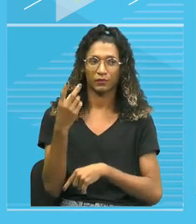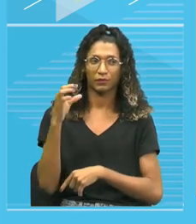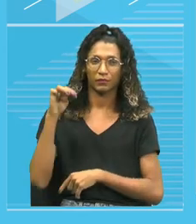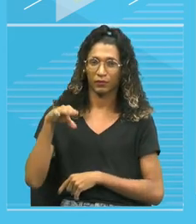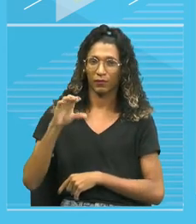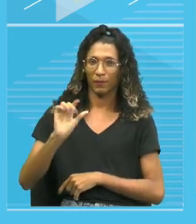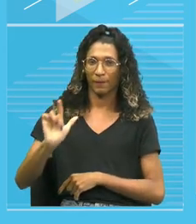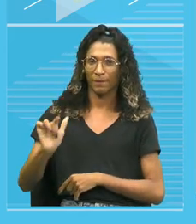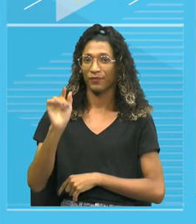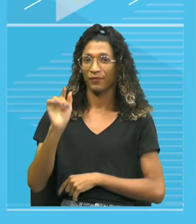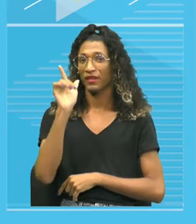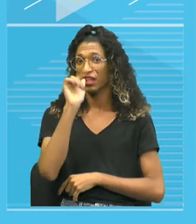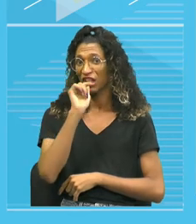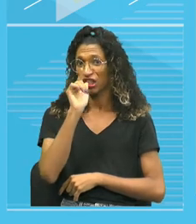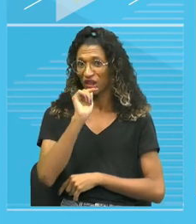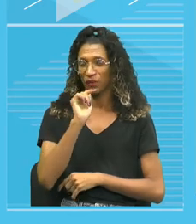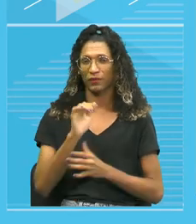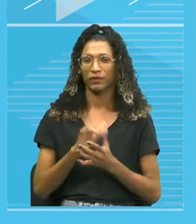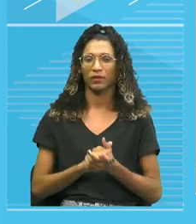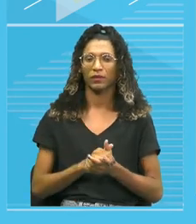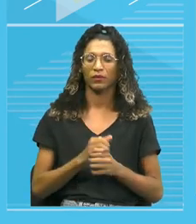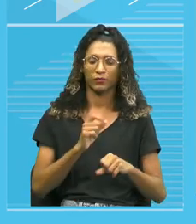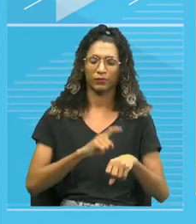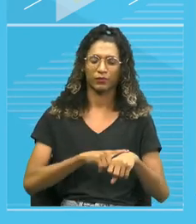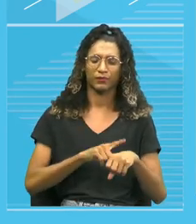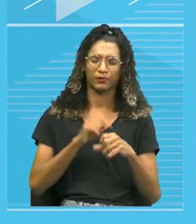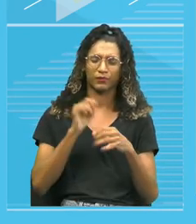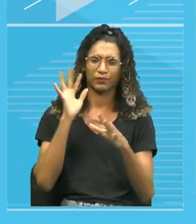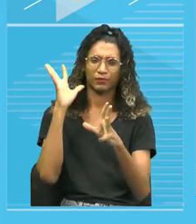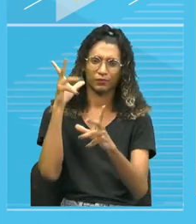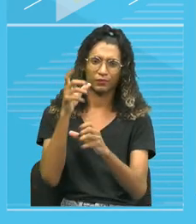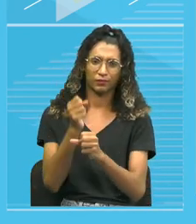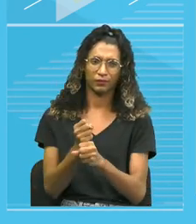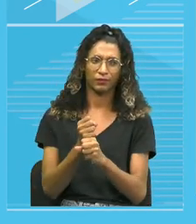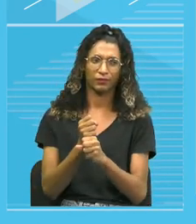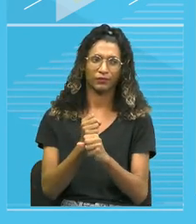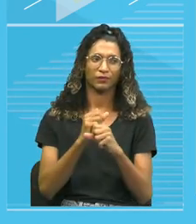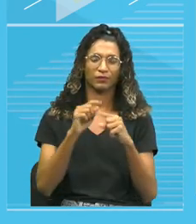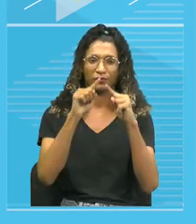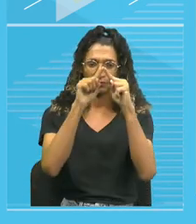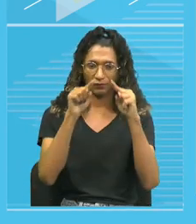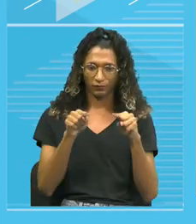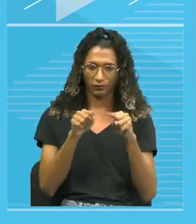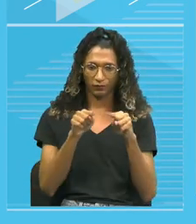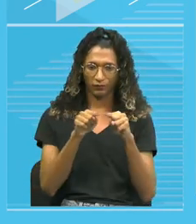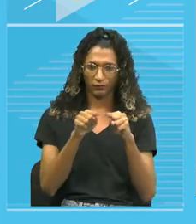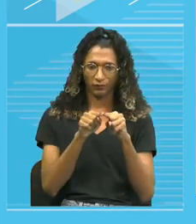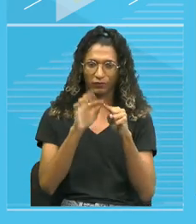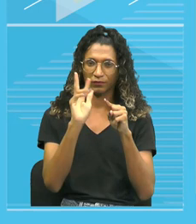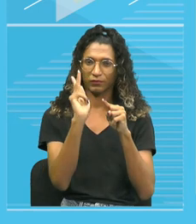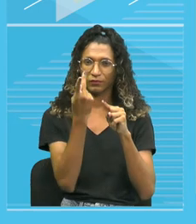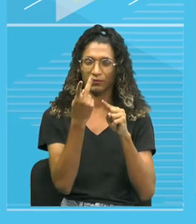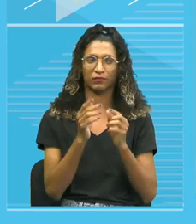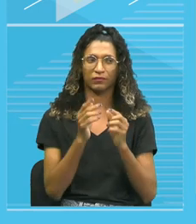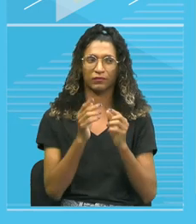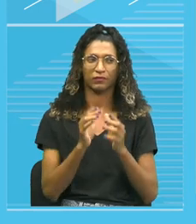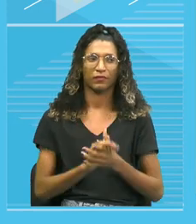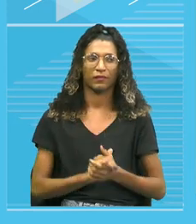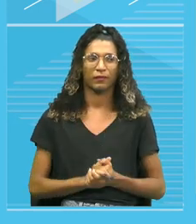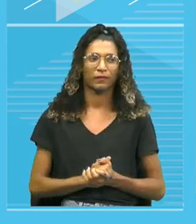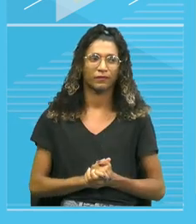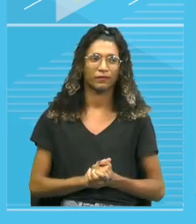nós fizermos o cálculo aqui do delta h o que é o delta h o delta h vai